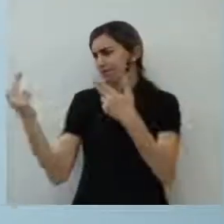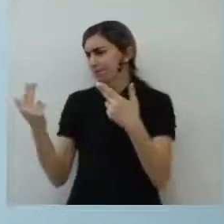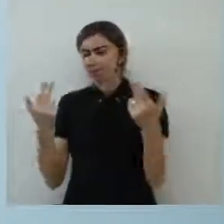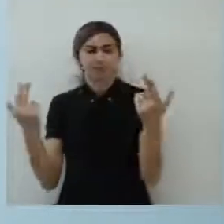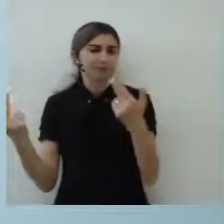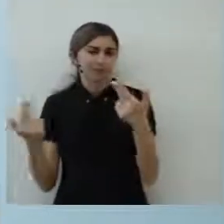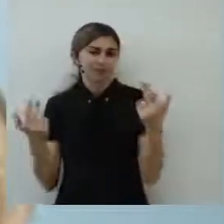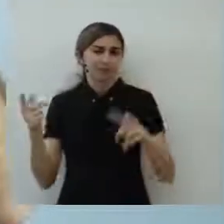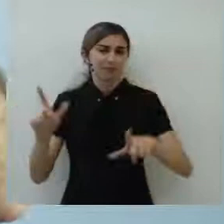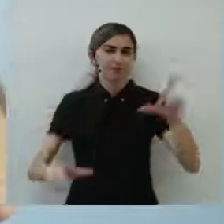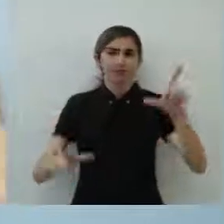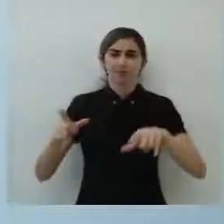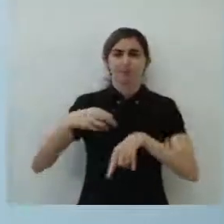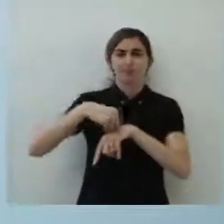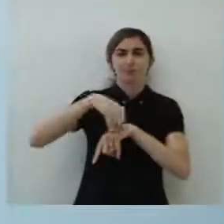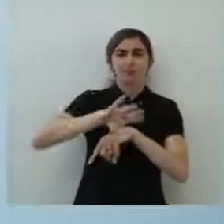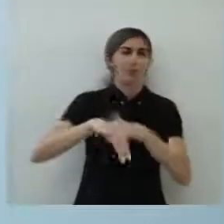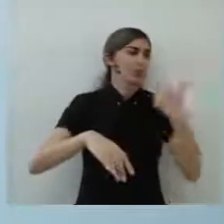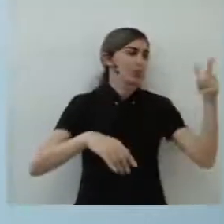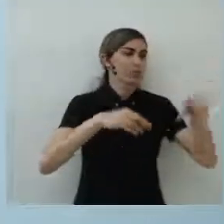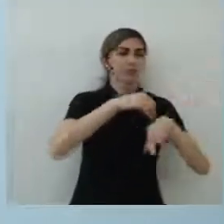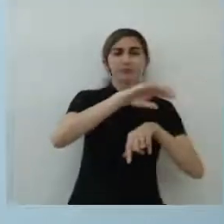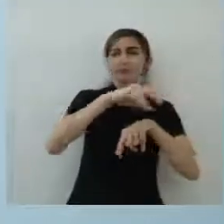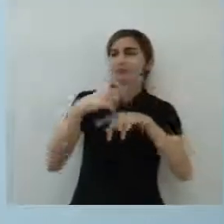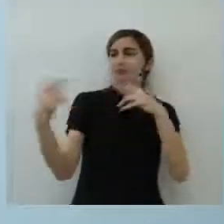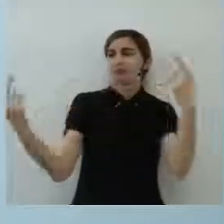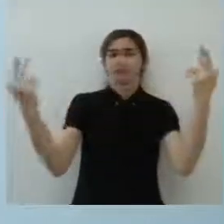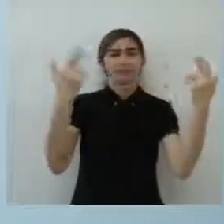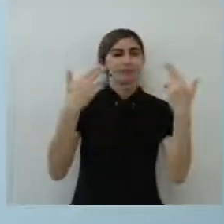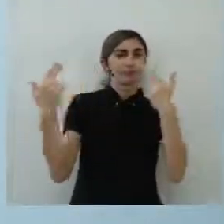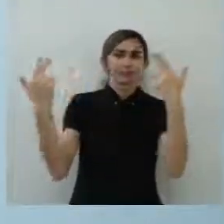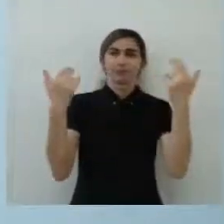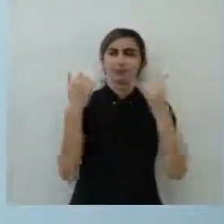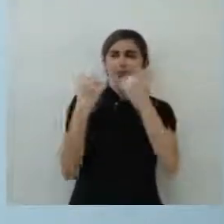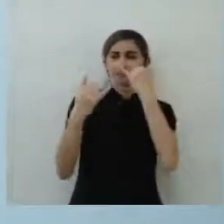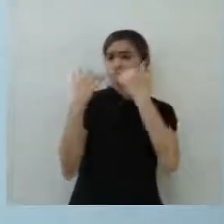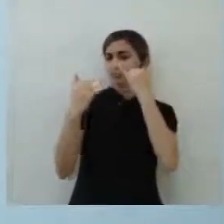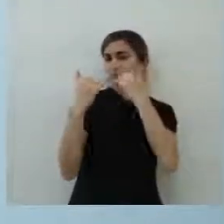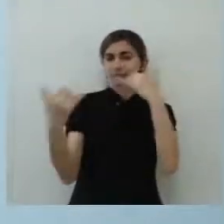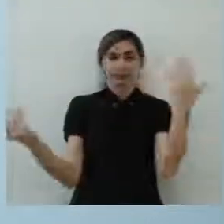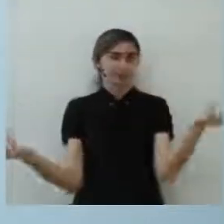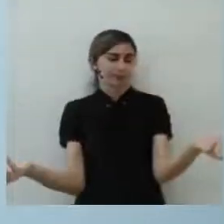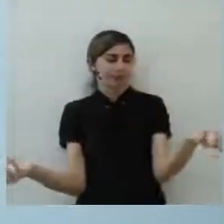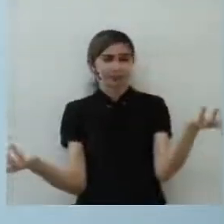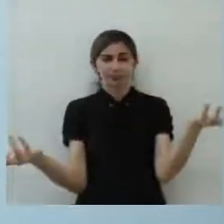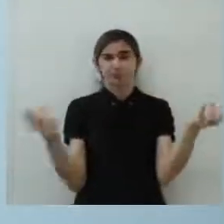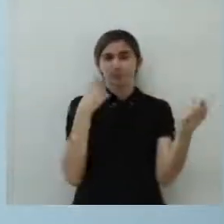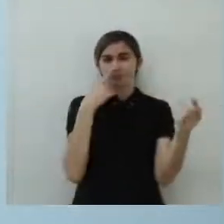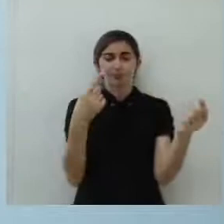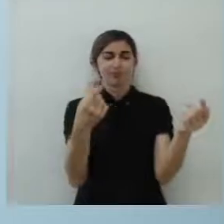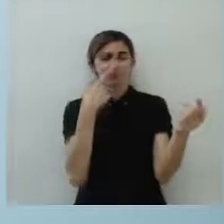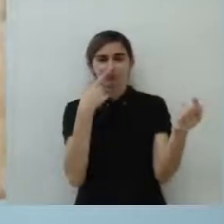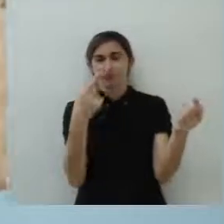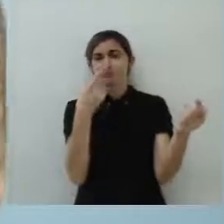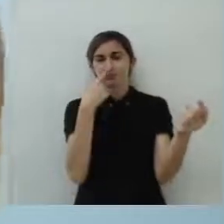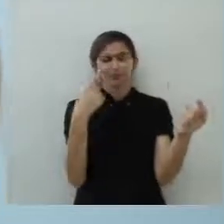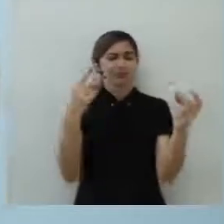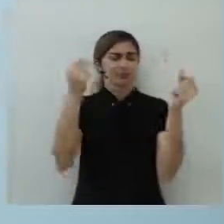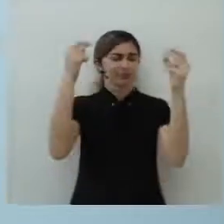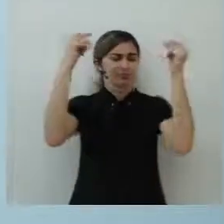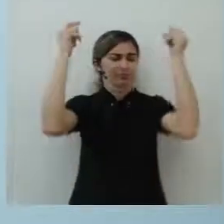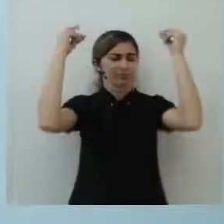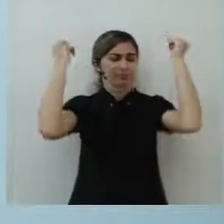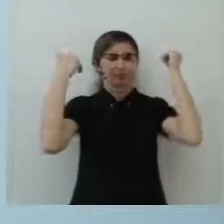Uma TV lança, o outro canal lança também, e é tudo muito parecido. E Chacrinha foi que disse isso lá na década